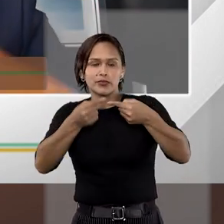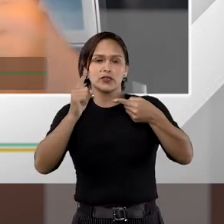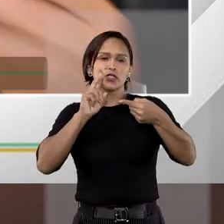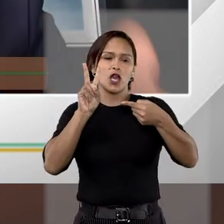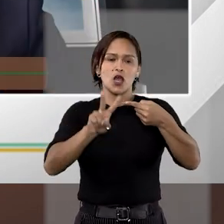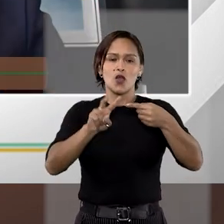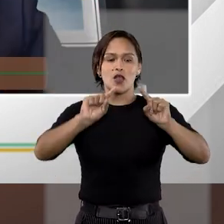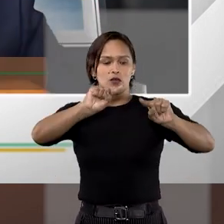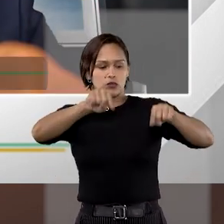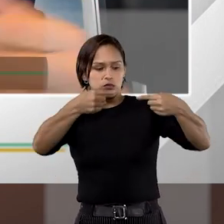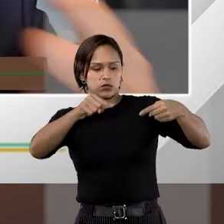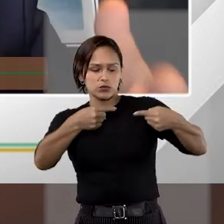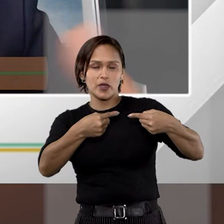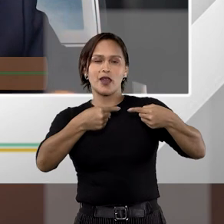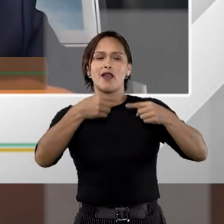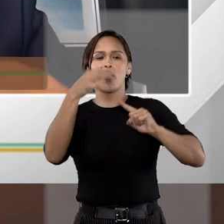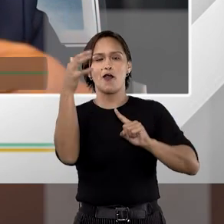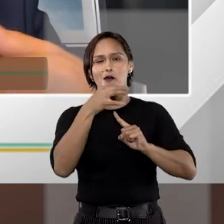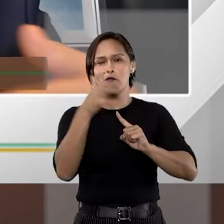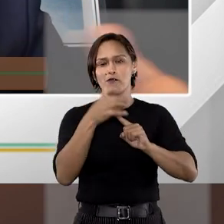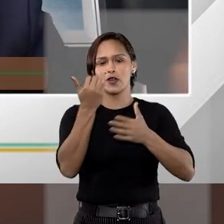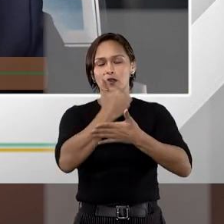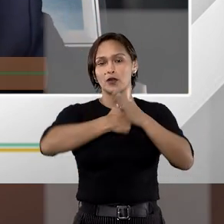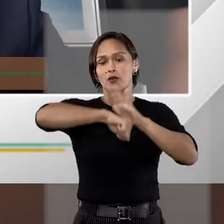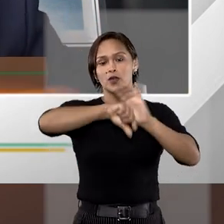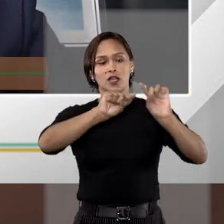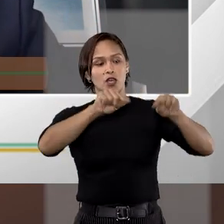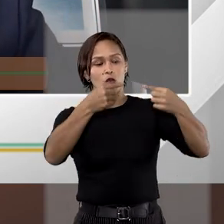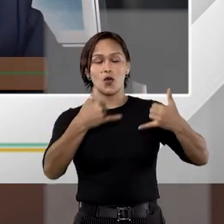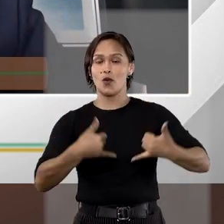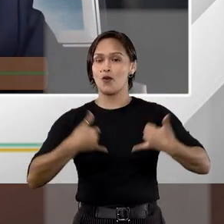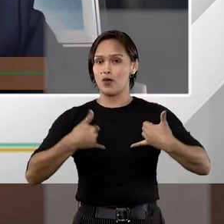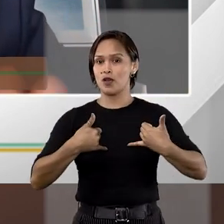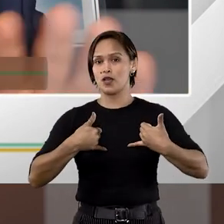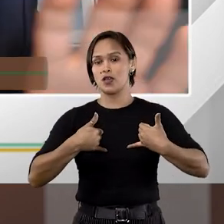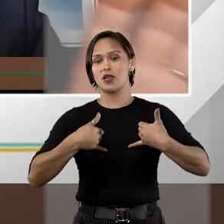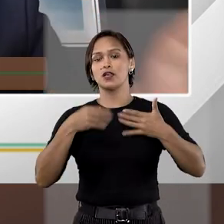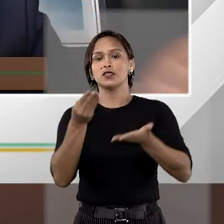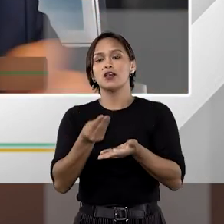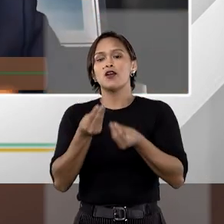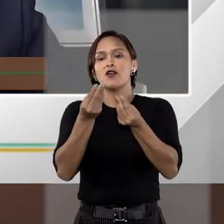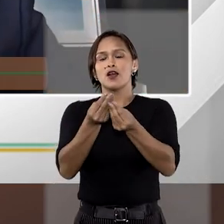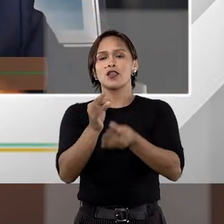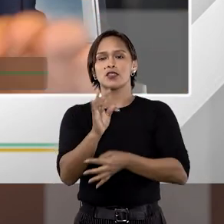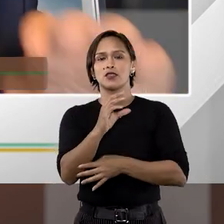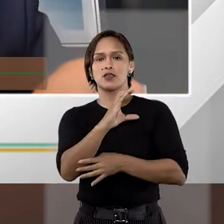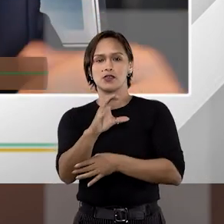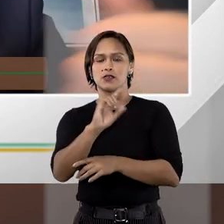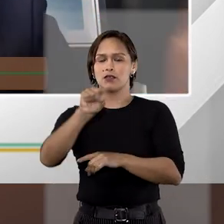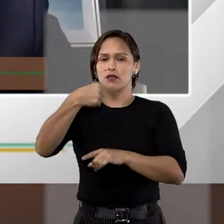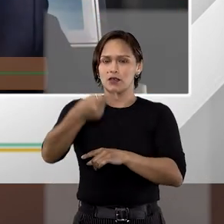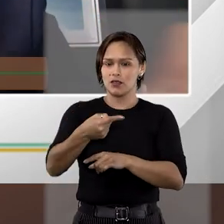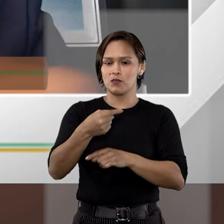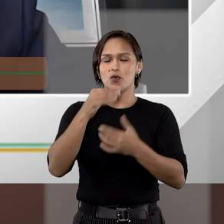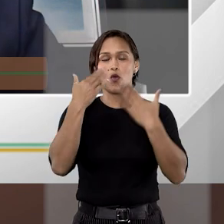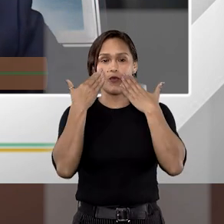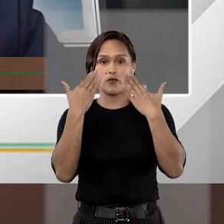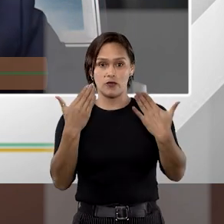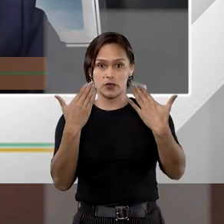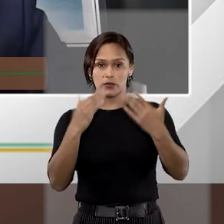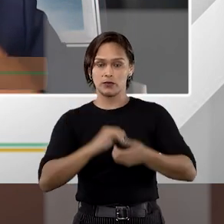tipos são os nomeações no ofensas de um crime contra honra isso vai parar no TC e de o